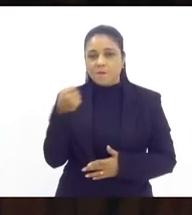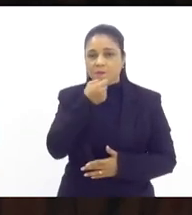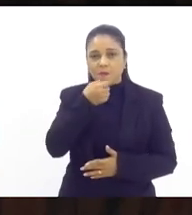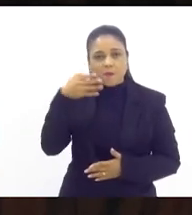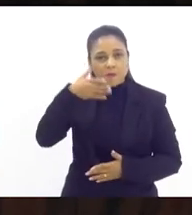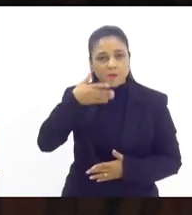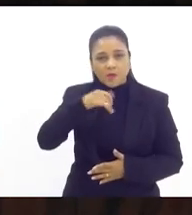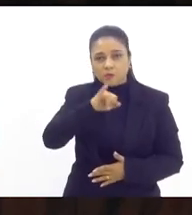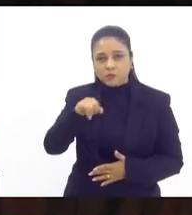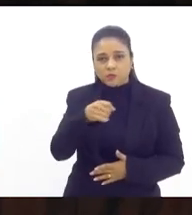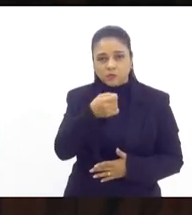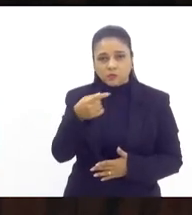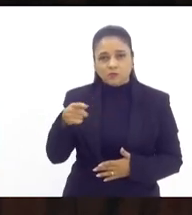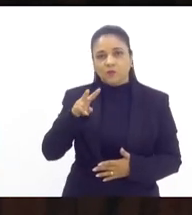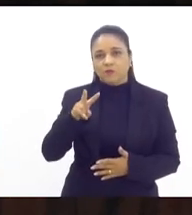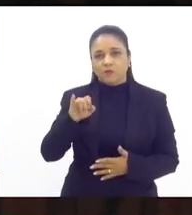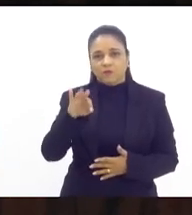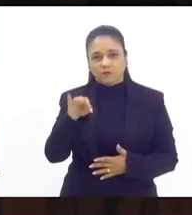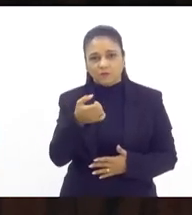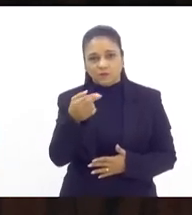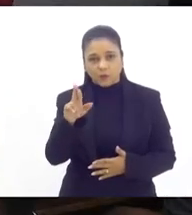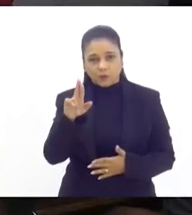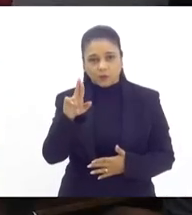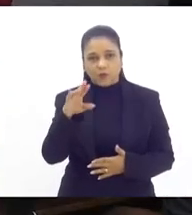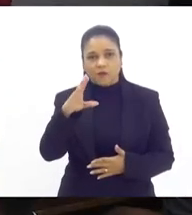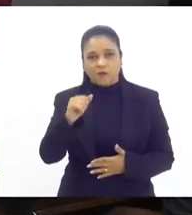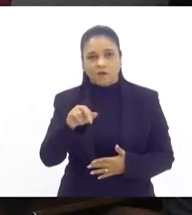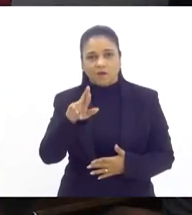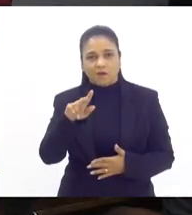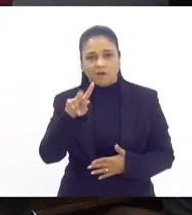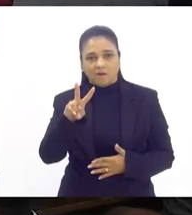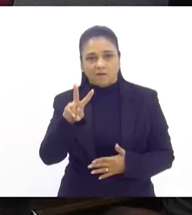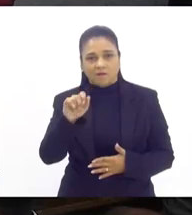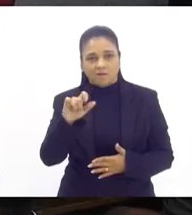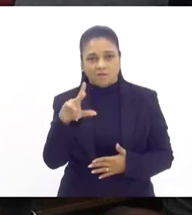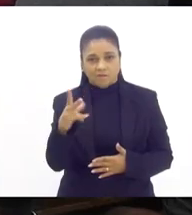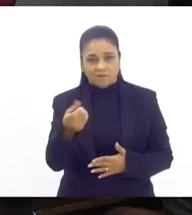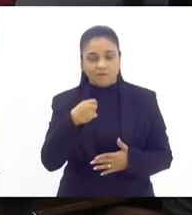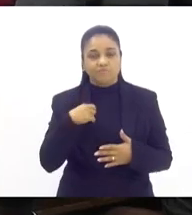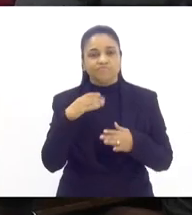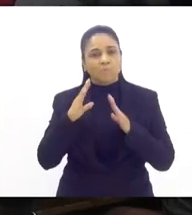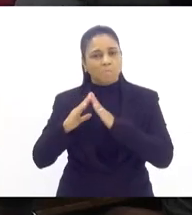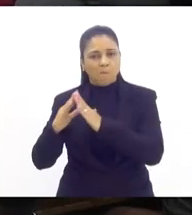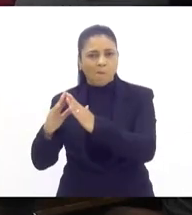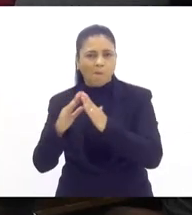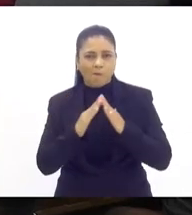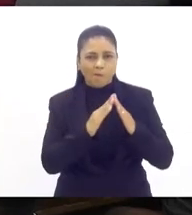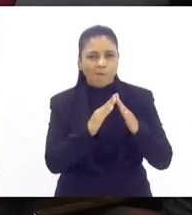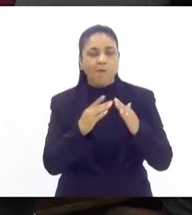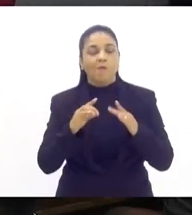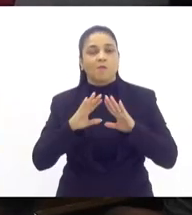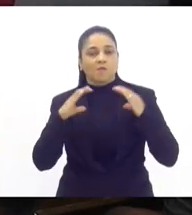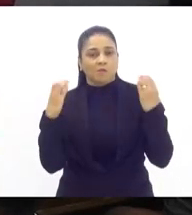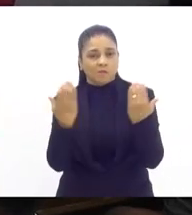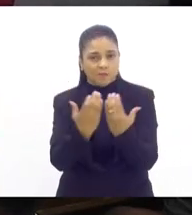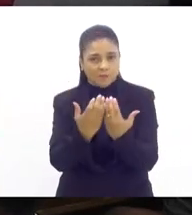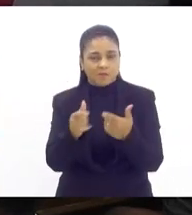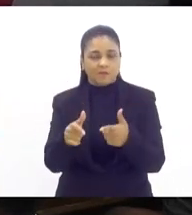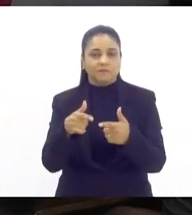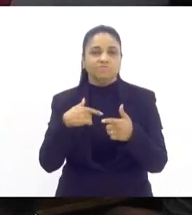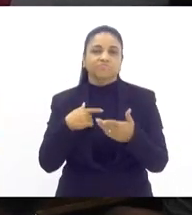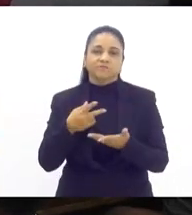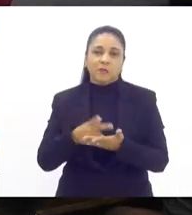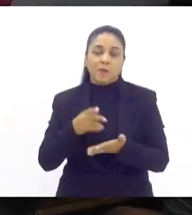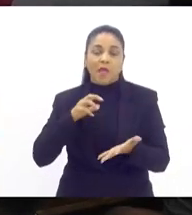Carvalho um dos moradores ali da da Vizinhança do Maracanã e registrando a presença de